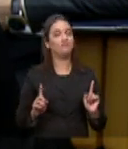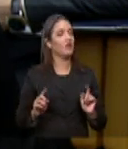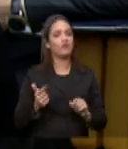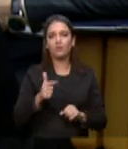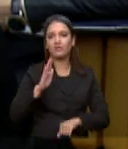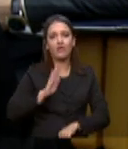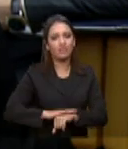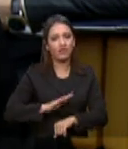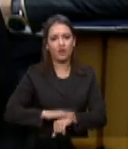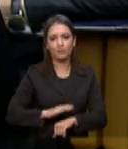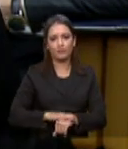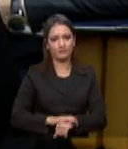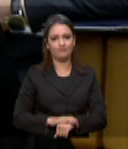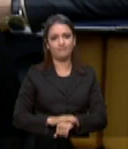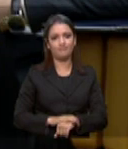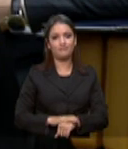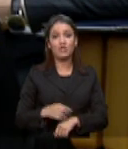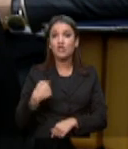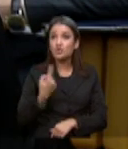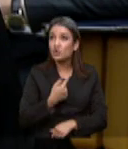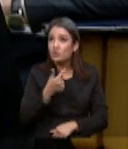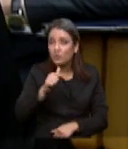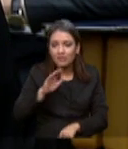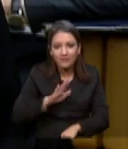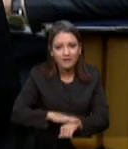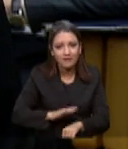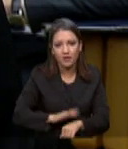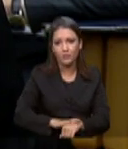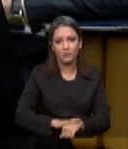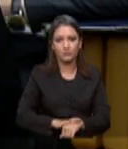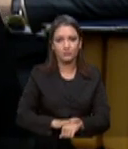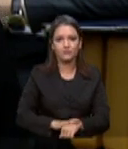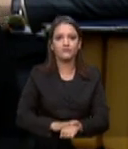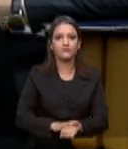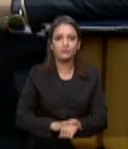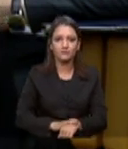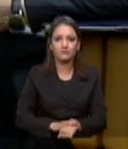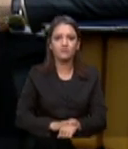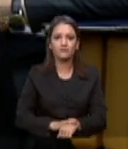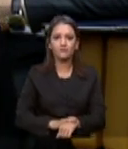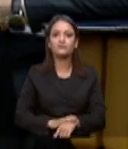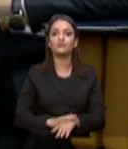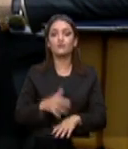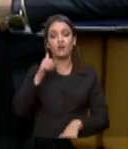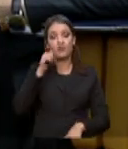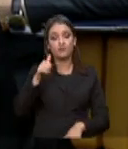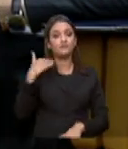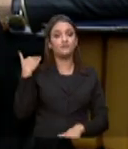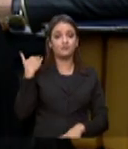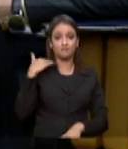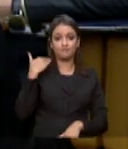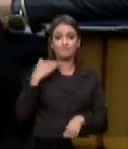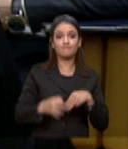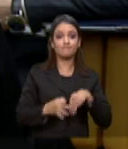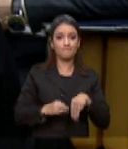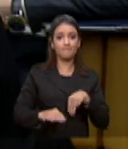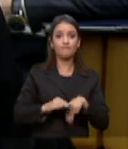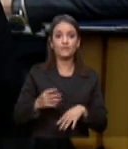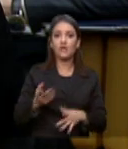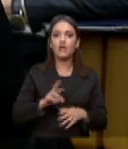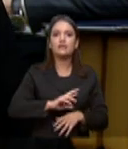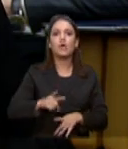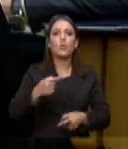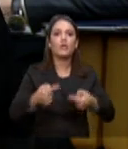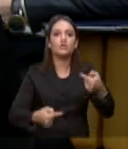tempo. Nós não temos mais tempo. Como bem salientou a ministra Carmen Lúcia, aqui não se